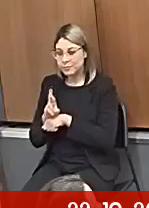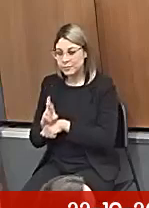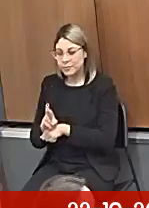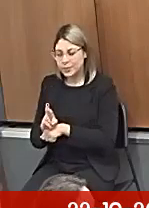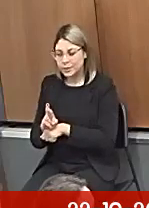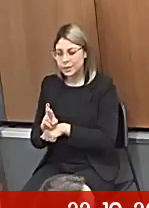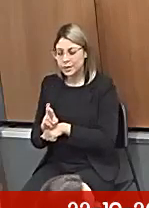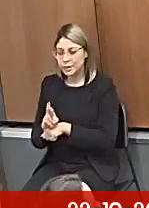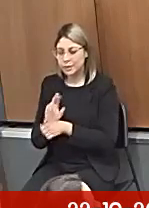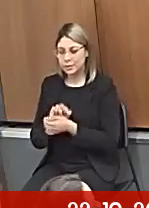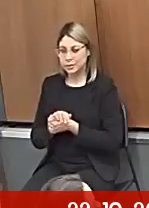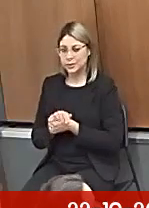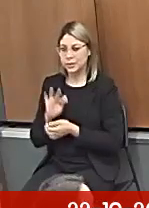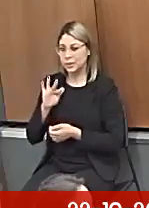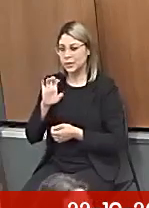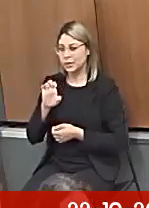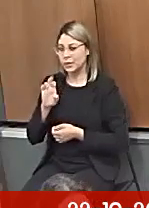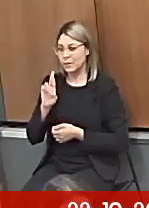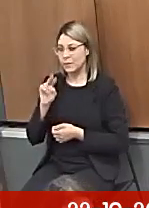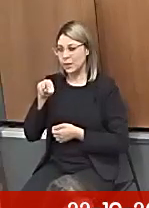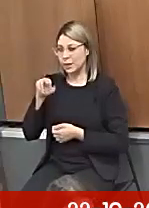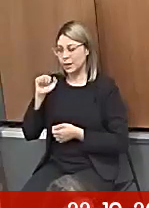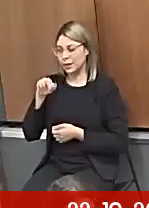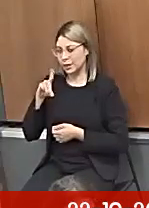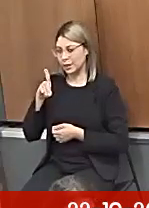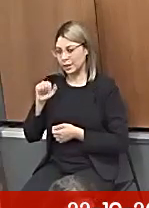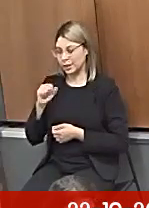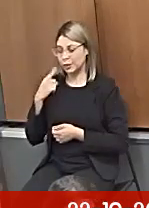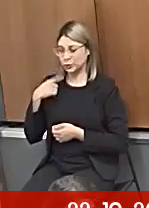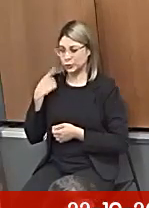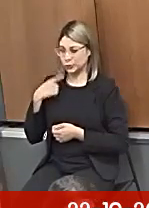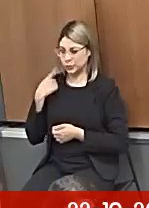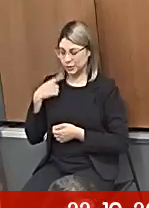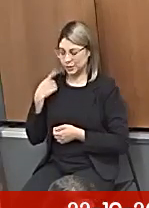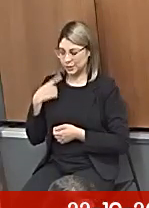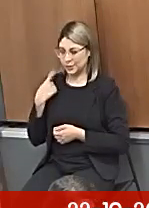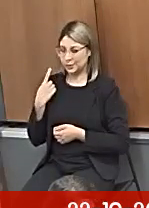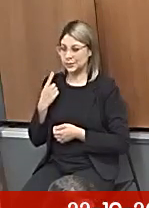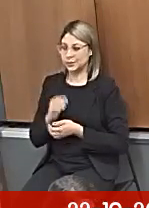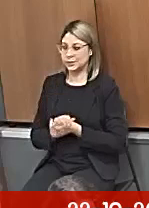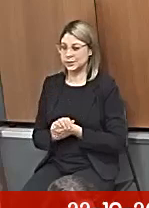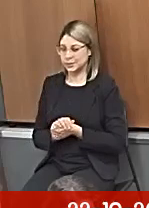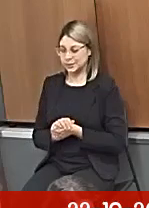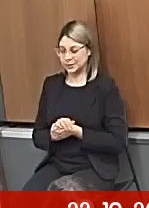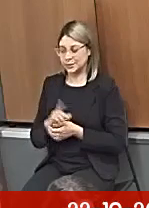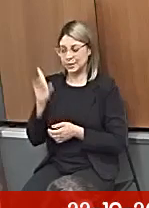representando Fernanda Diniz, advogada e mestre e